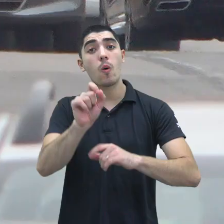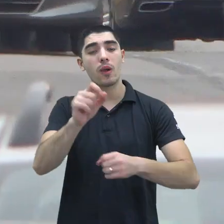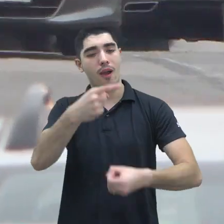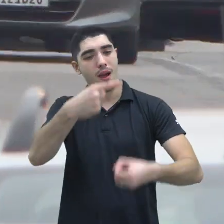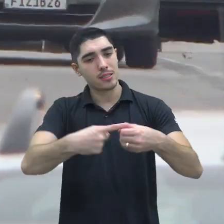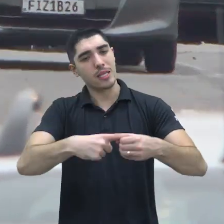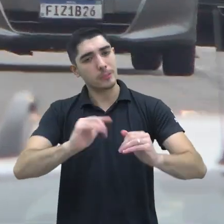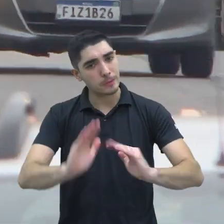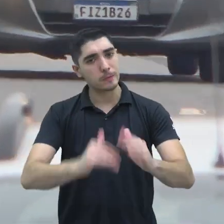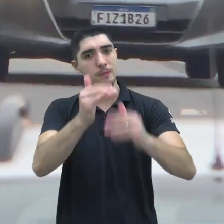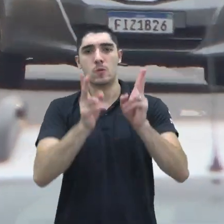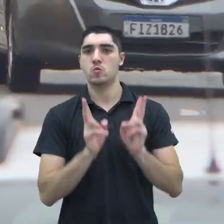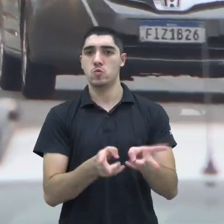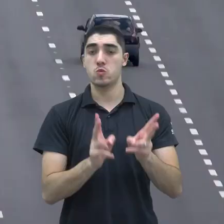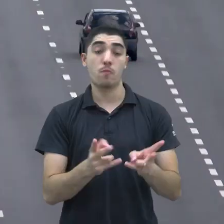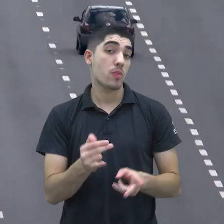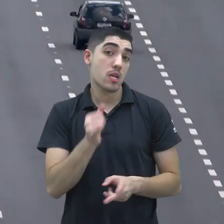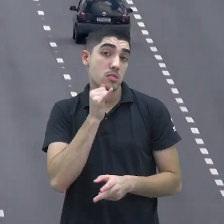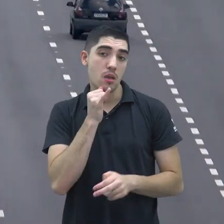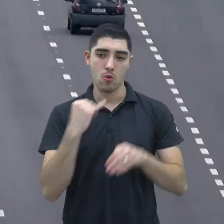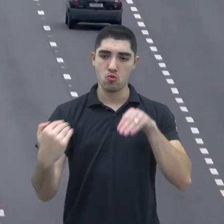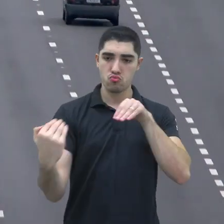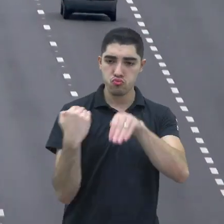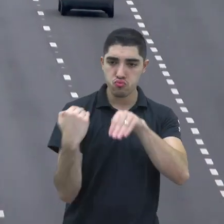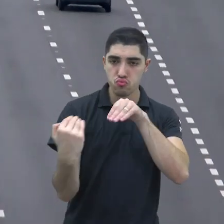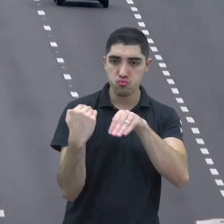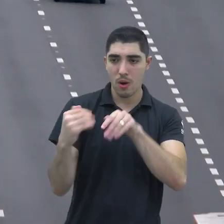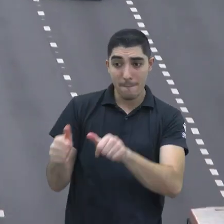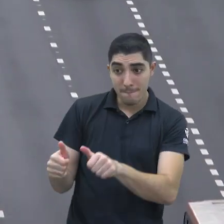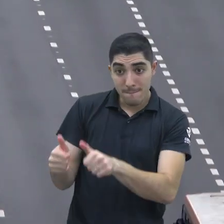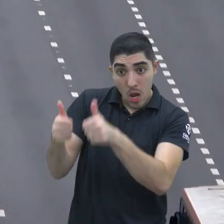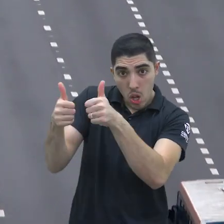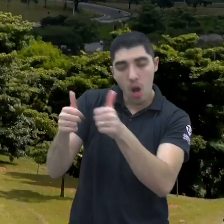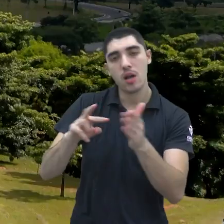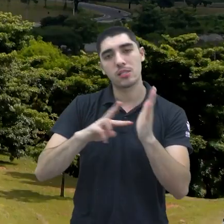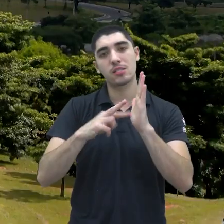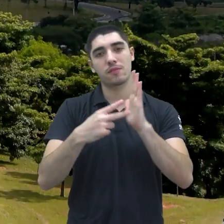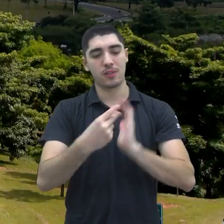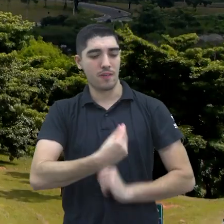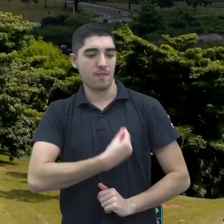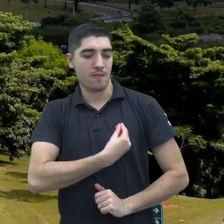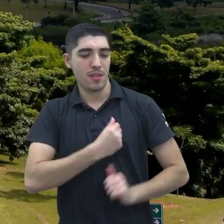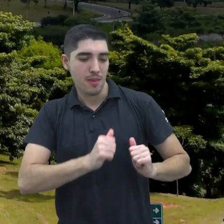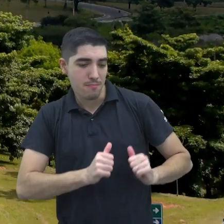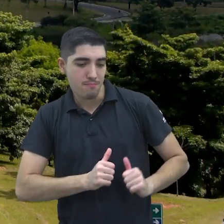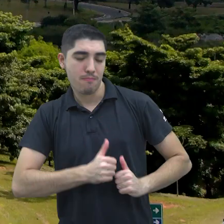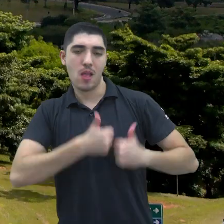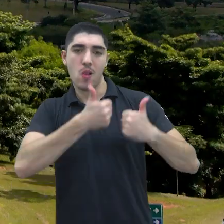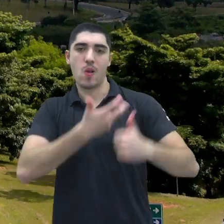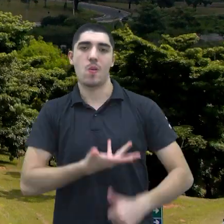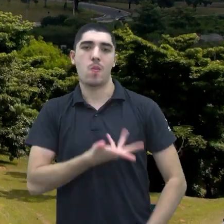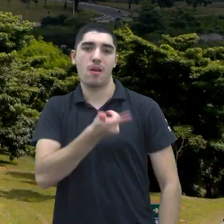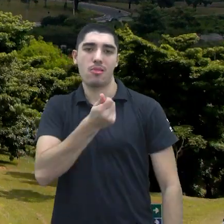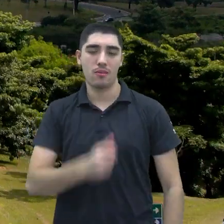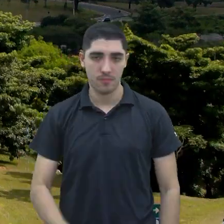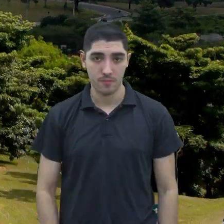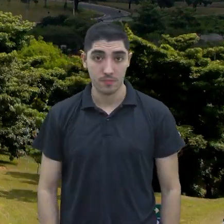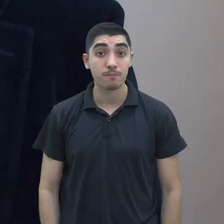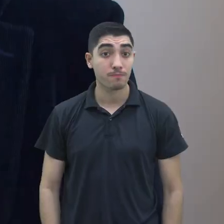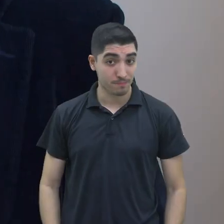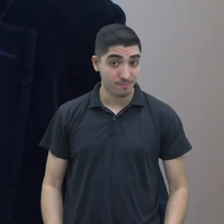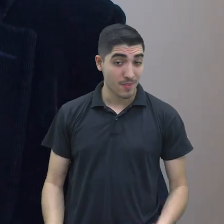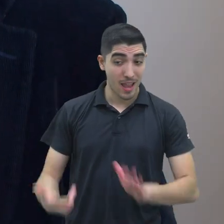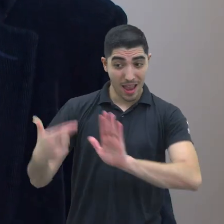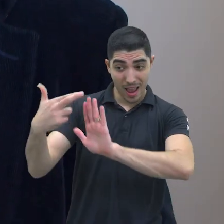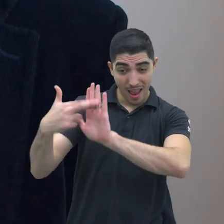para o desenvolvimento da cidade. Melhorar o trânsito é também melhorar a qualidade de vida da população.